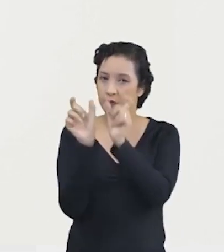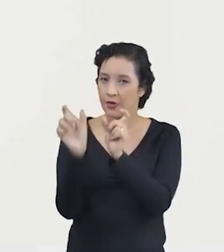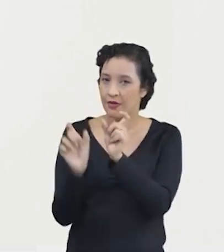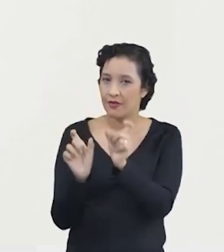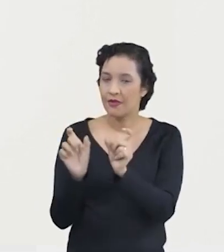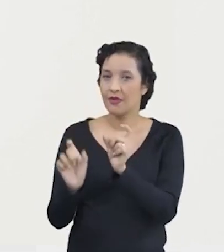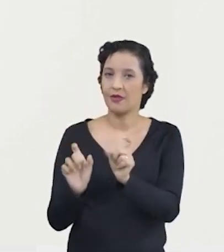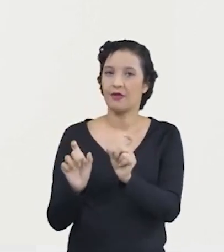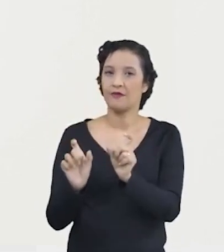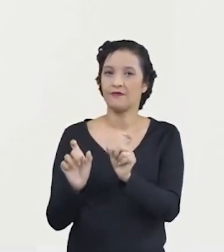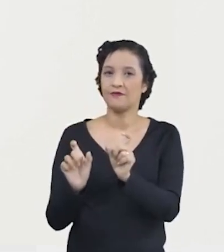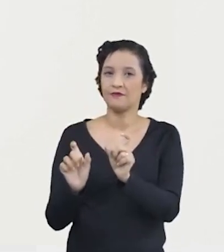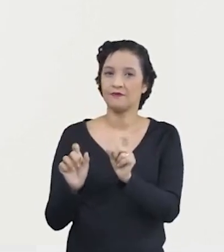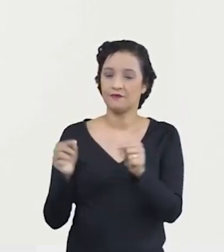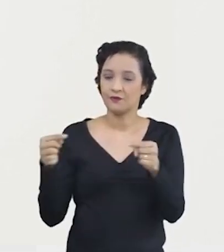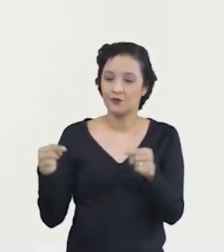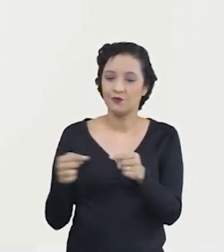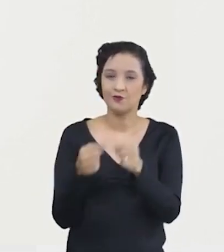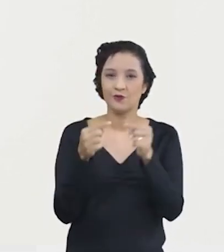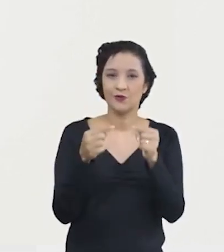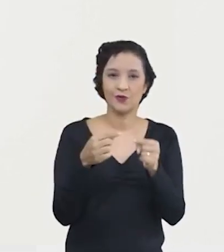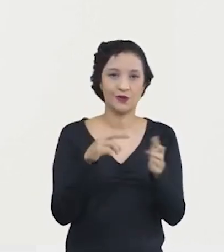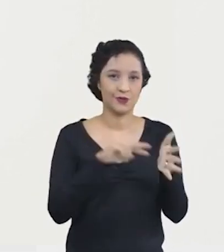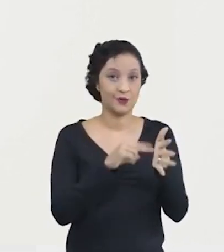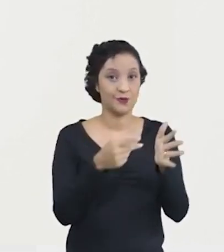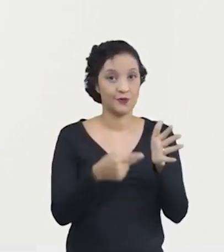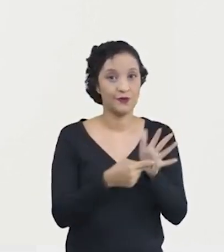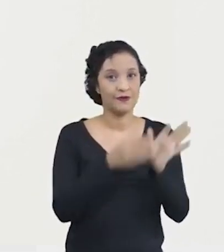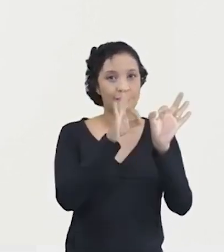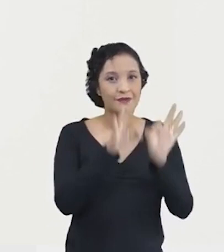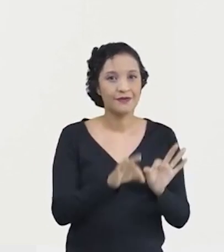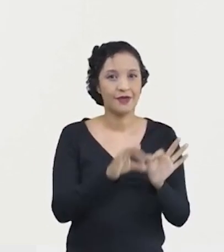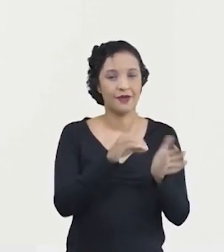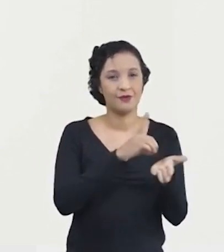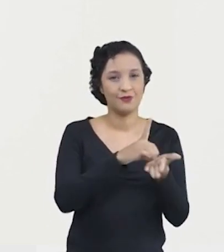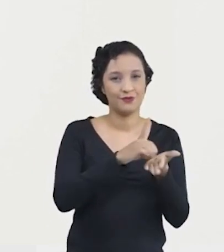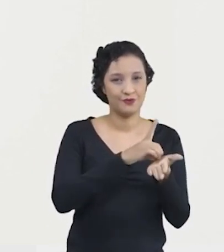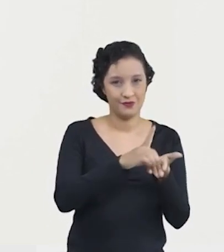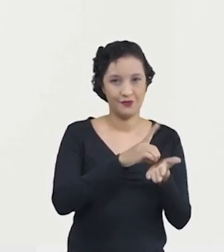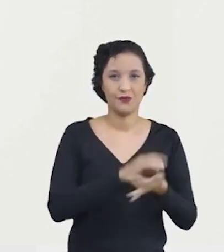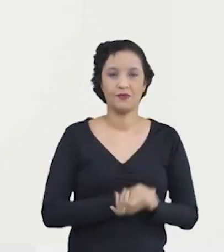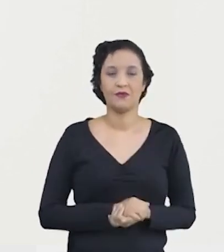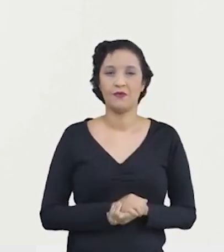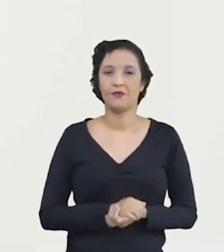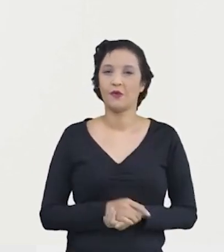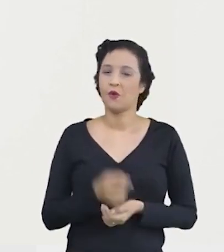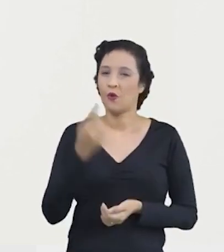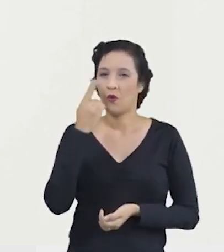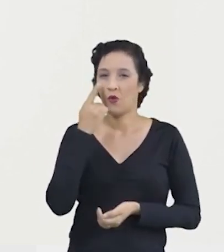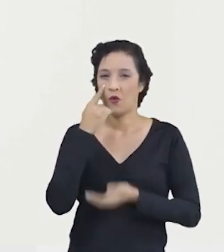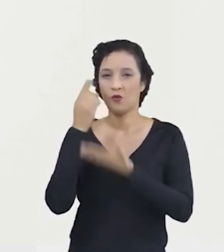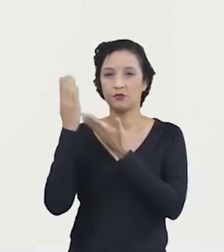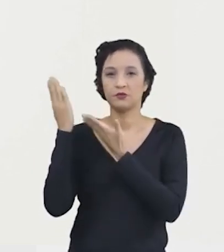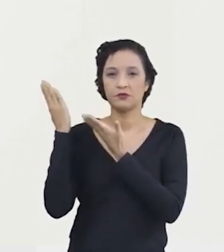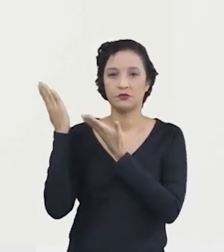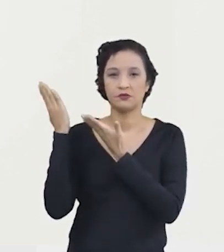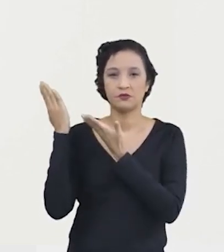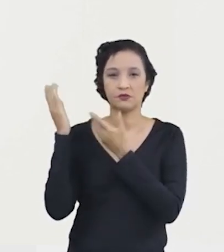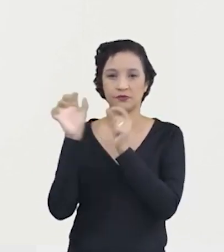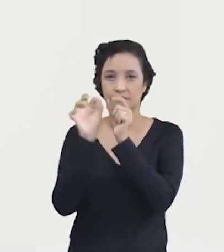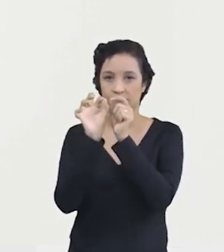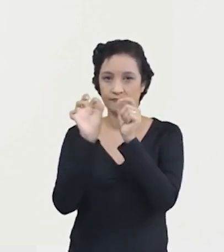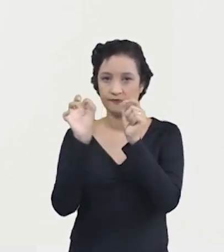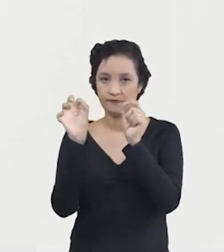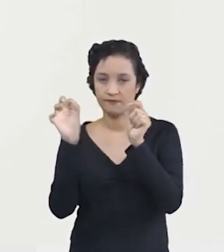de palavras no sentido próprio. Eu vou marcar aqui porque eu quero que fique bem claro para vocês. Ó, textos